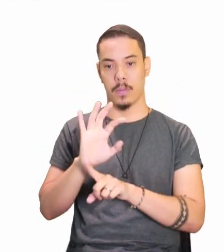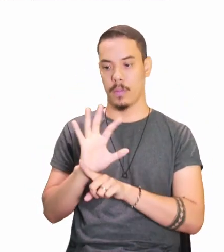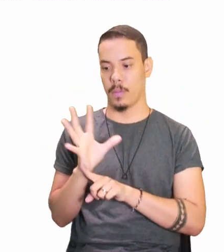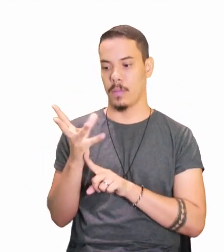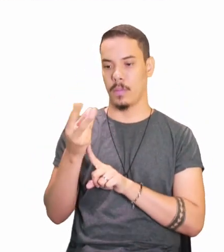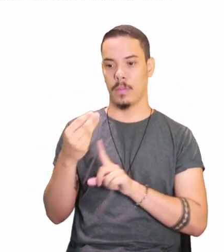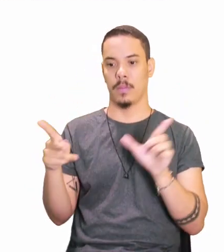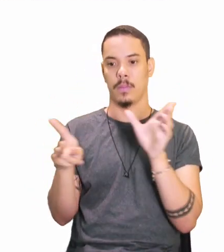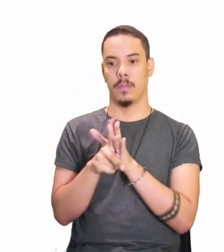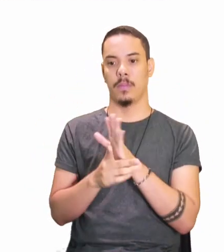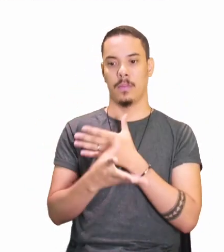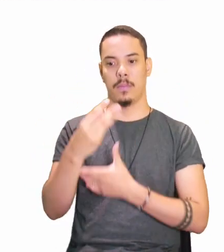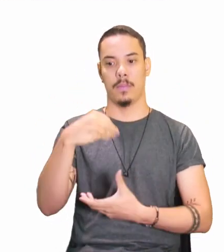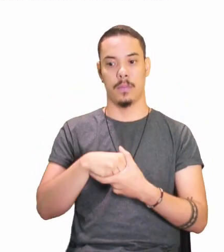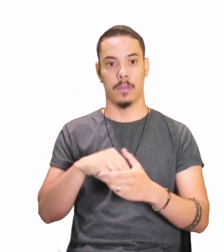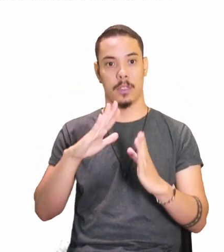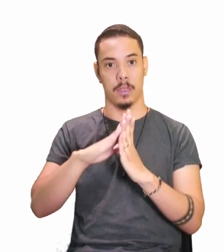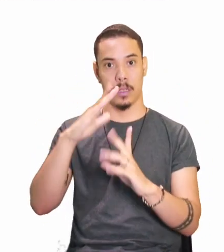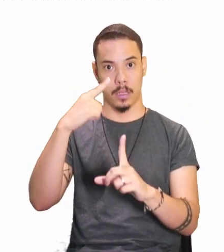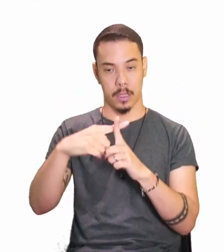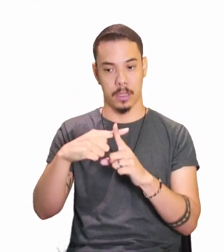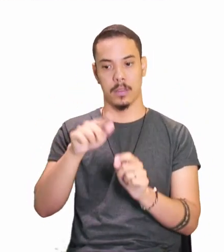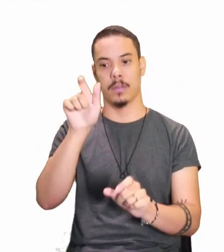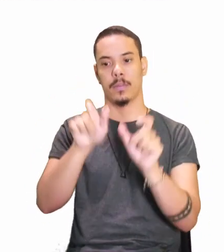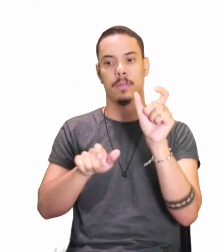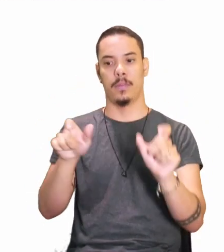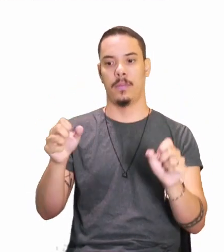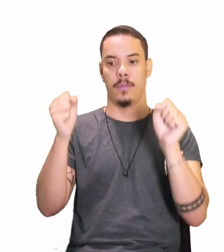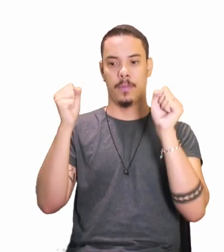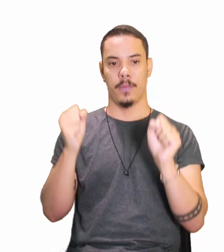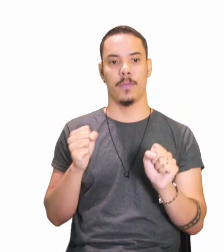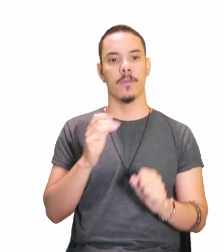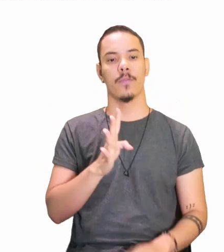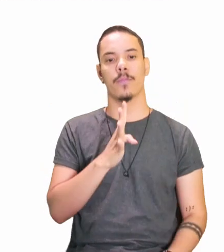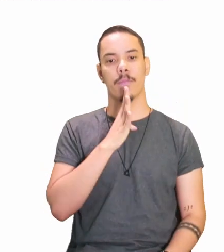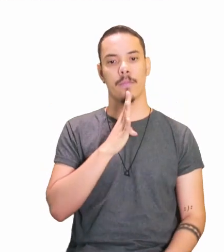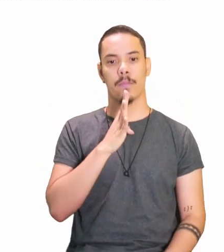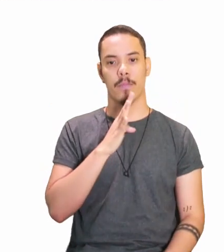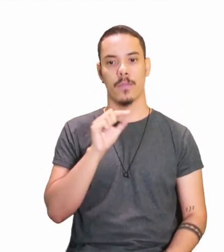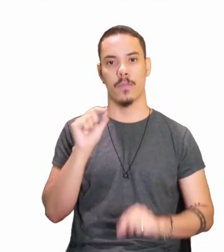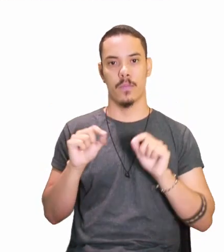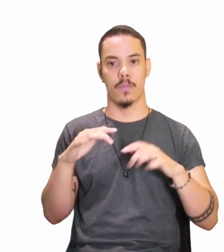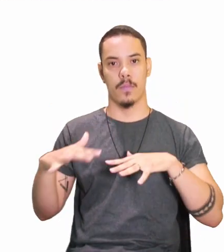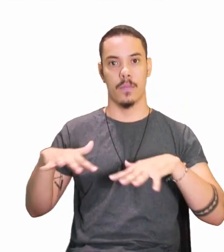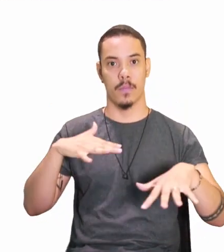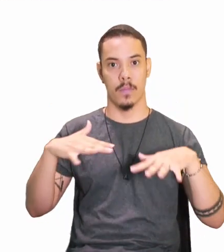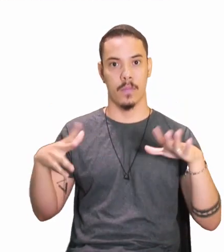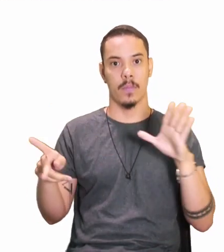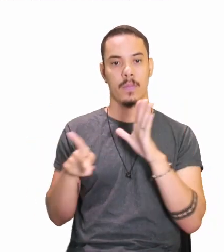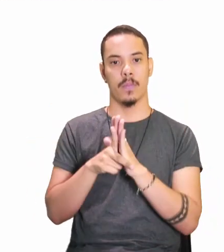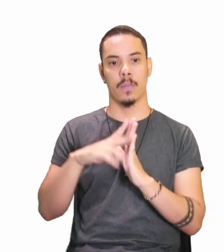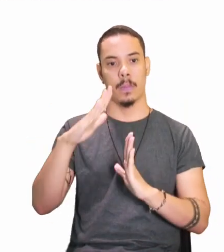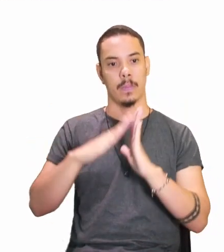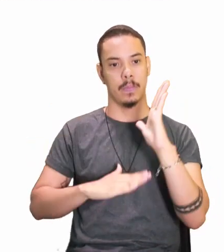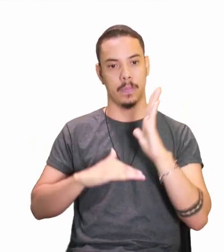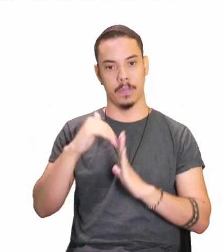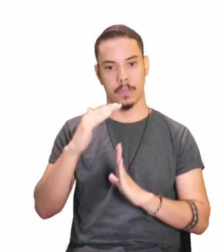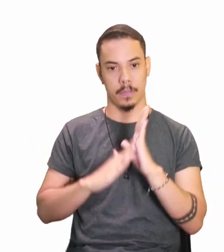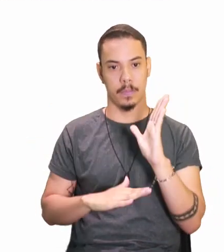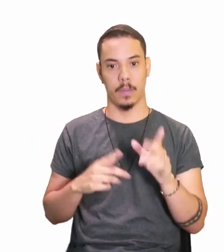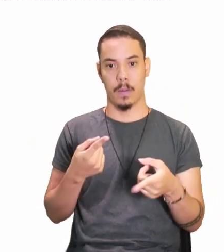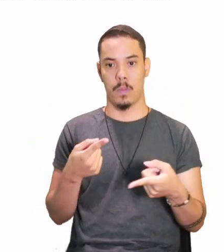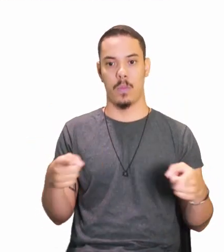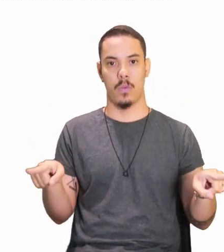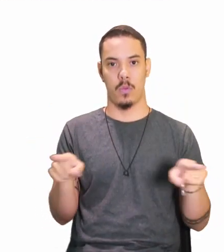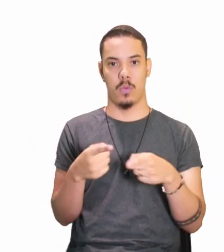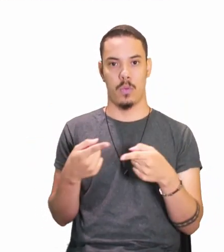no espaço das igrejas que as pessoas podiam conhecer o quê? As manifestações da pintura, da música